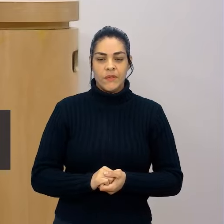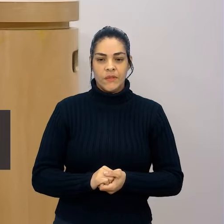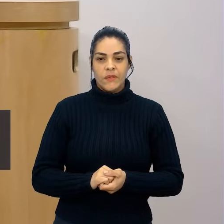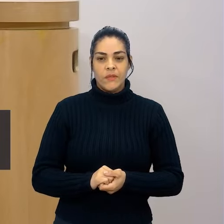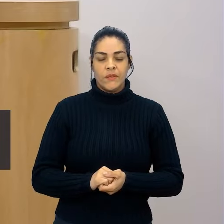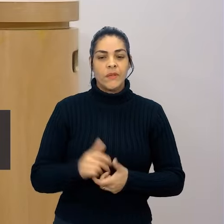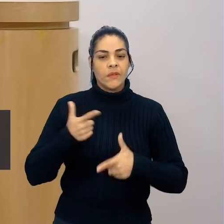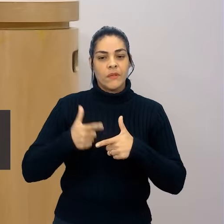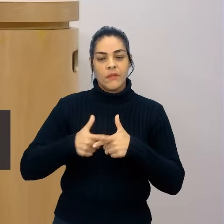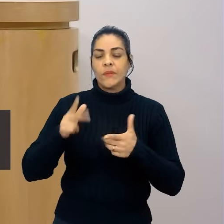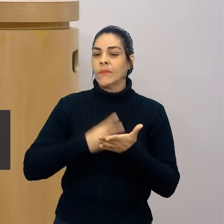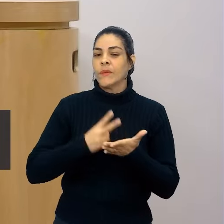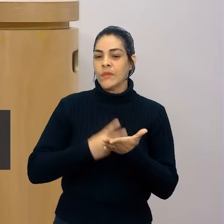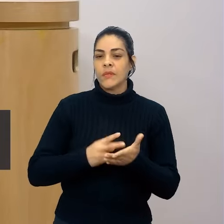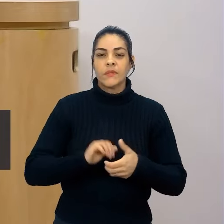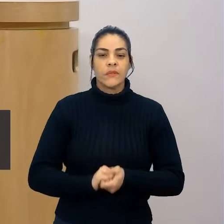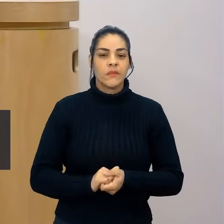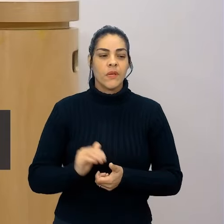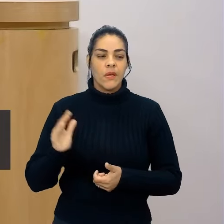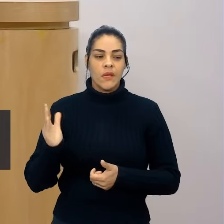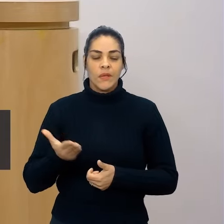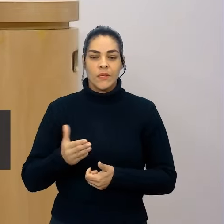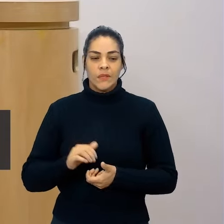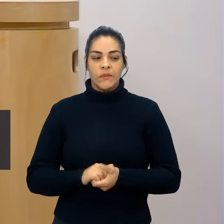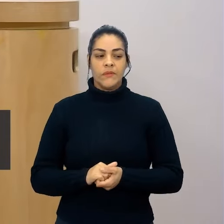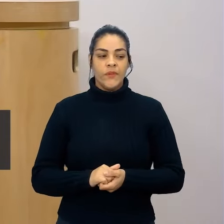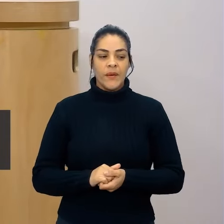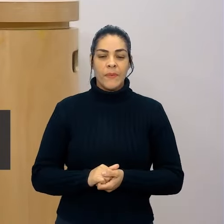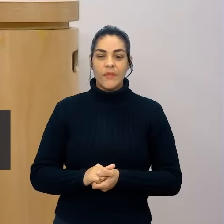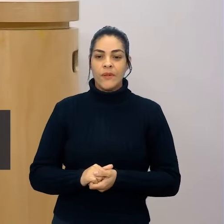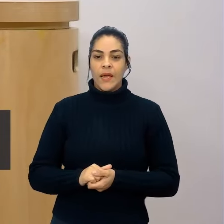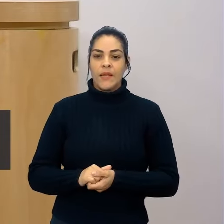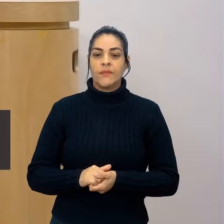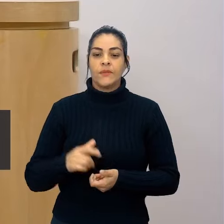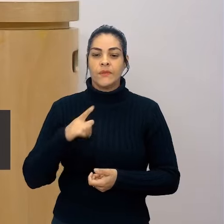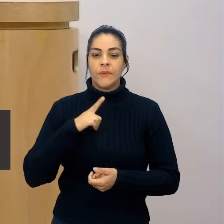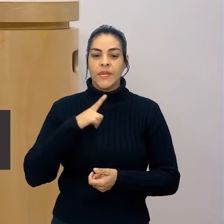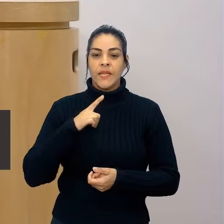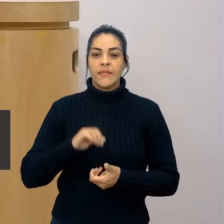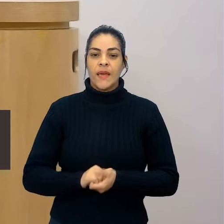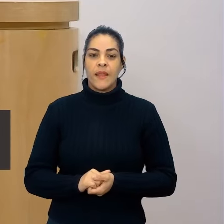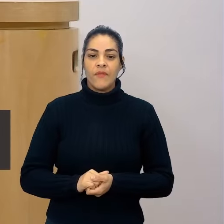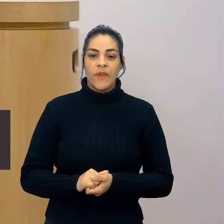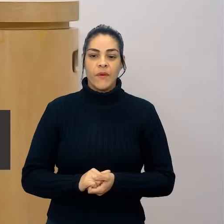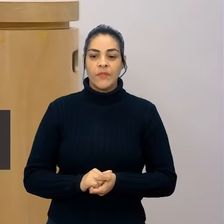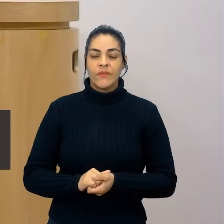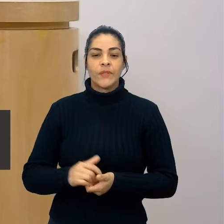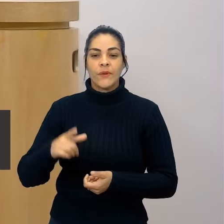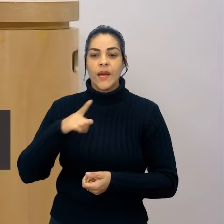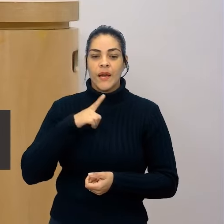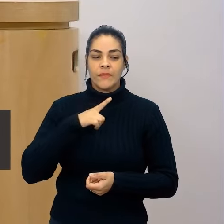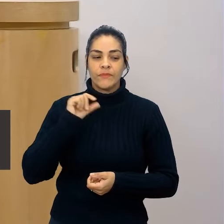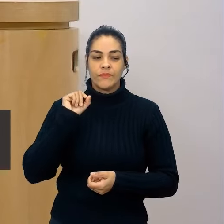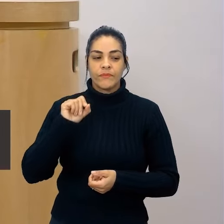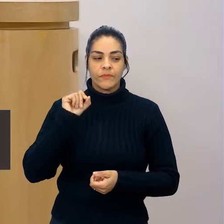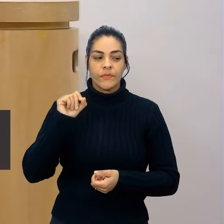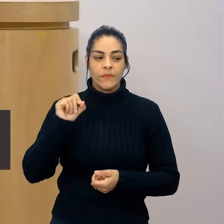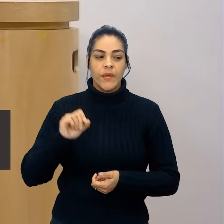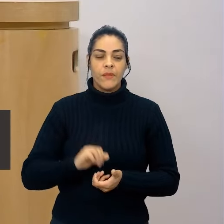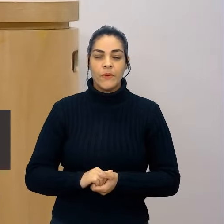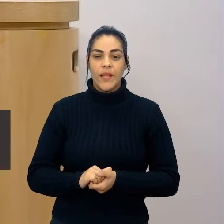um problema mesmo, né? Eu até já ouvi, eu estava assistindo um vídeo essa semana, que, por exemplo, quando eu tenho minha garrafinha de água